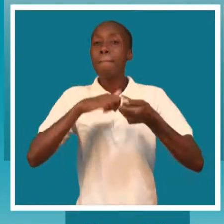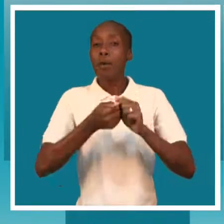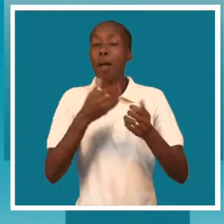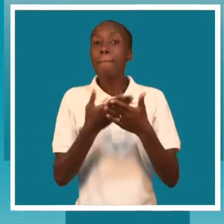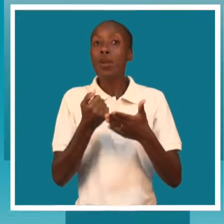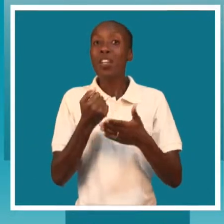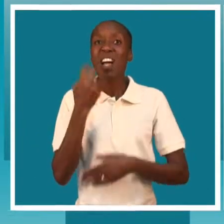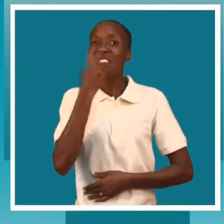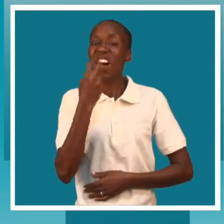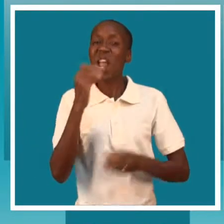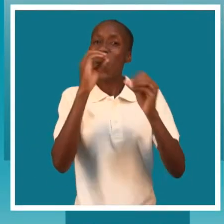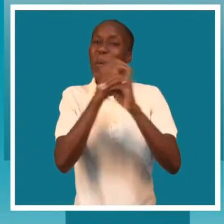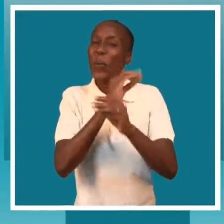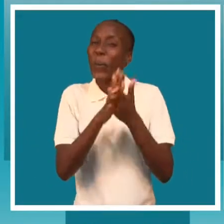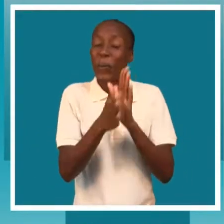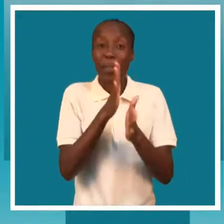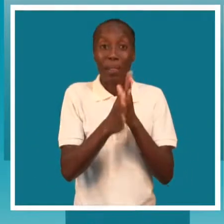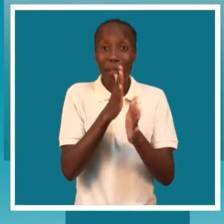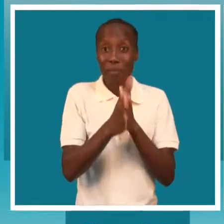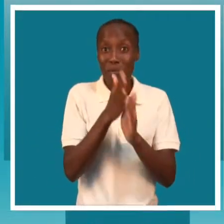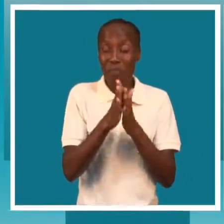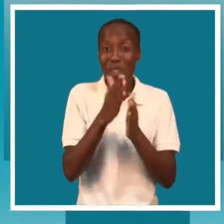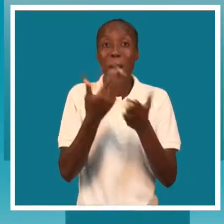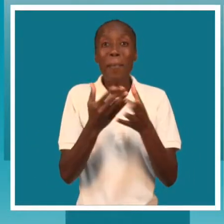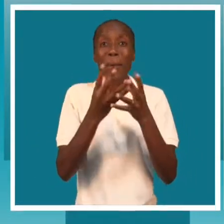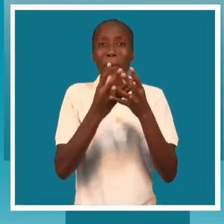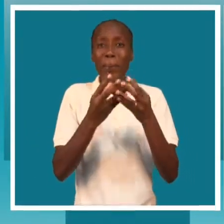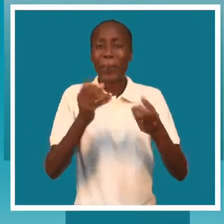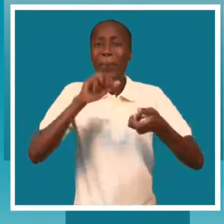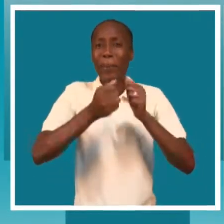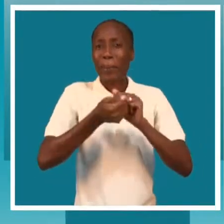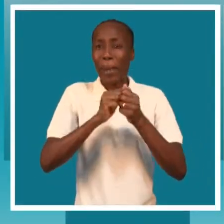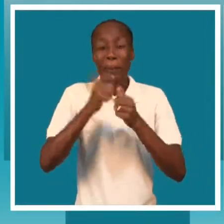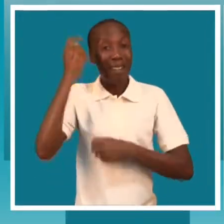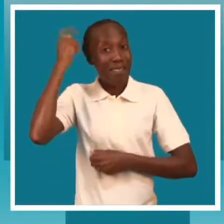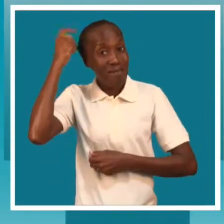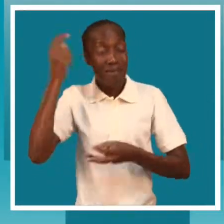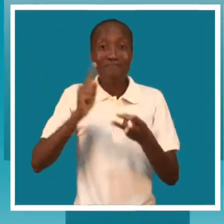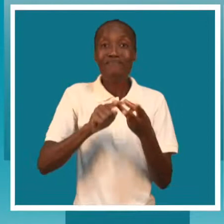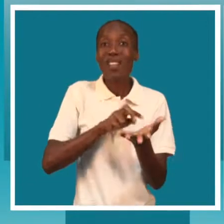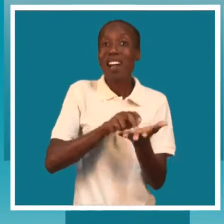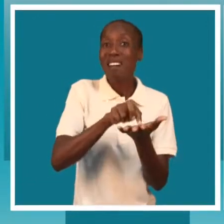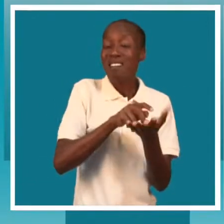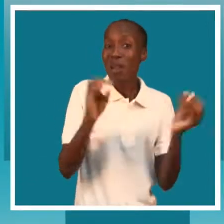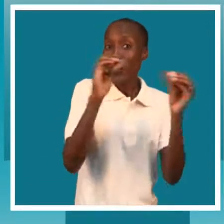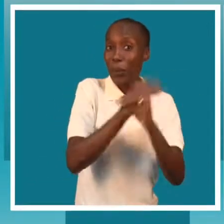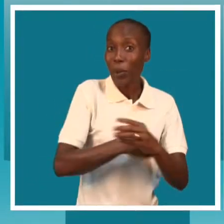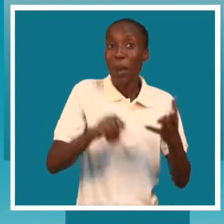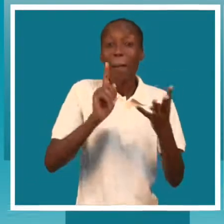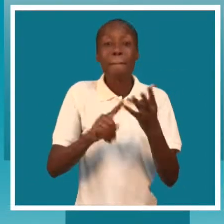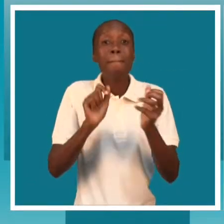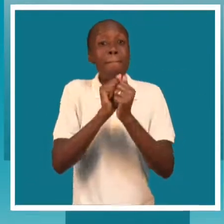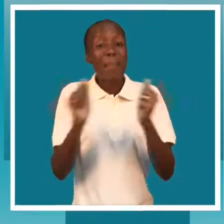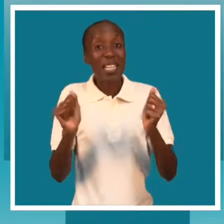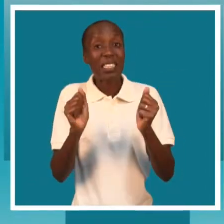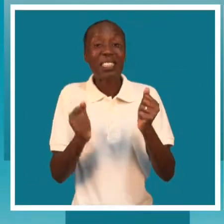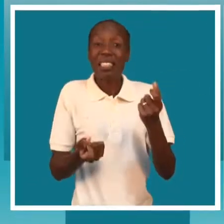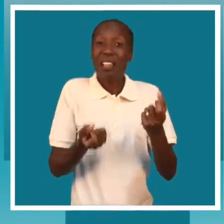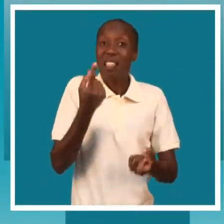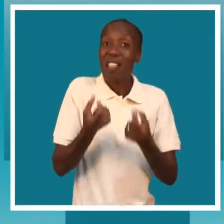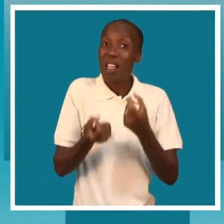afetam a fala naquele momento de crise, em que a pessoa está com perda de consciência, a pessoa não fala, a pessoa não anda.